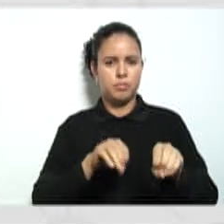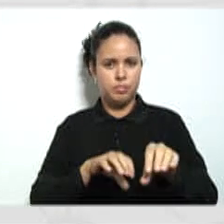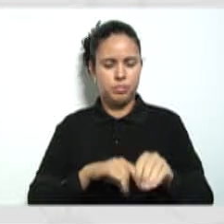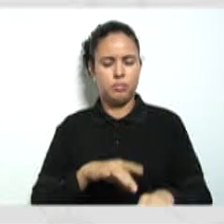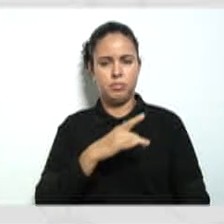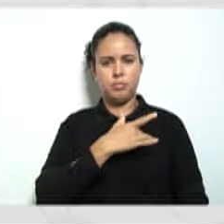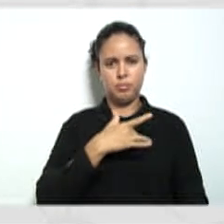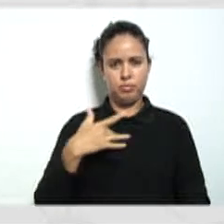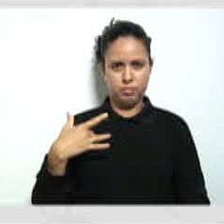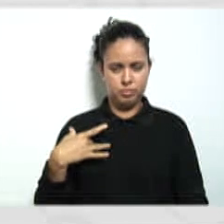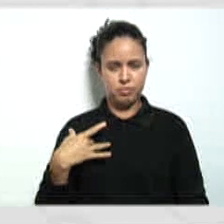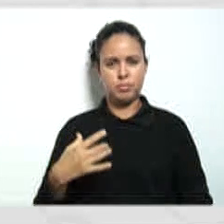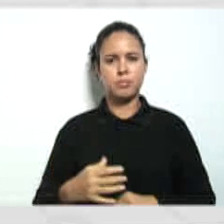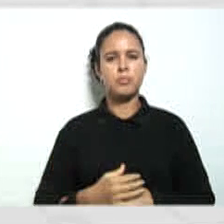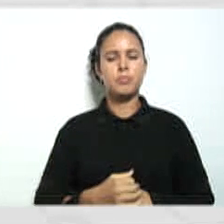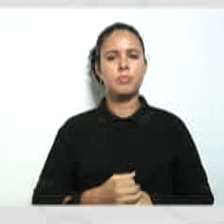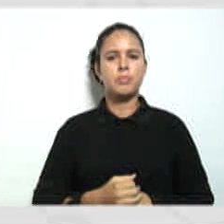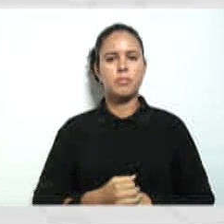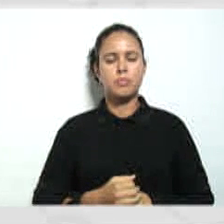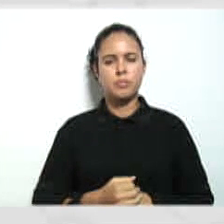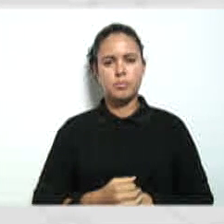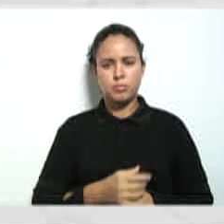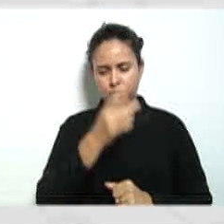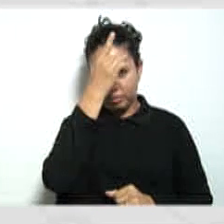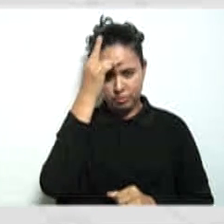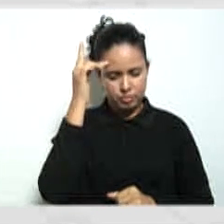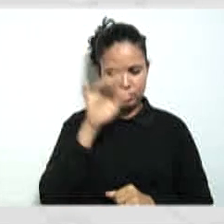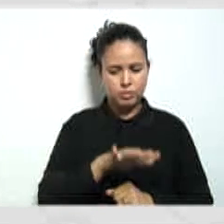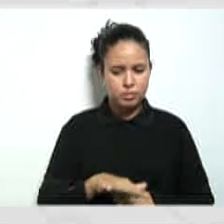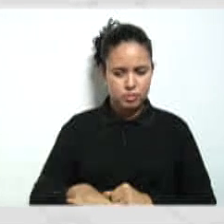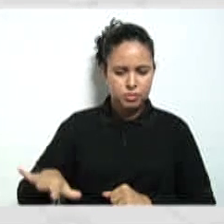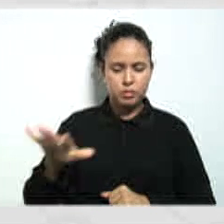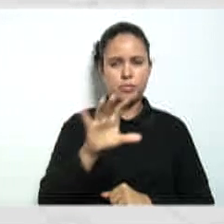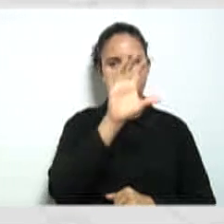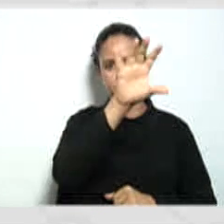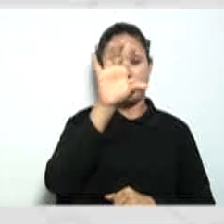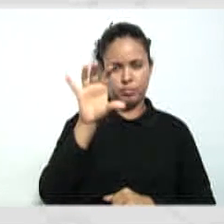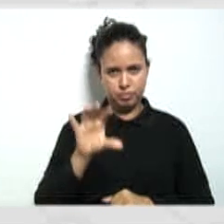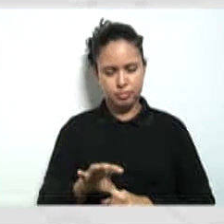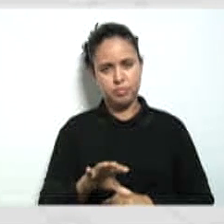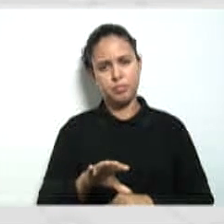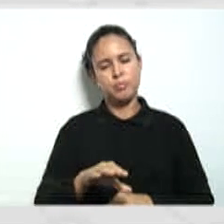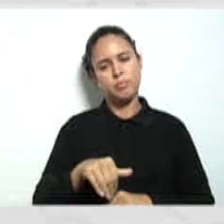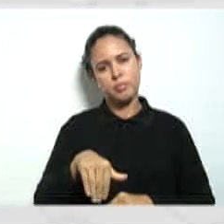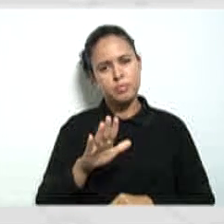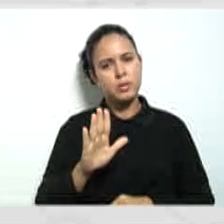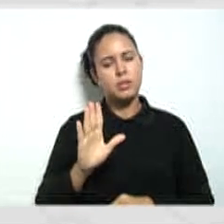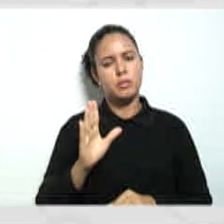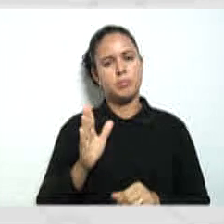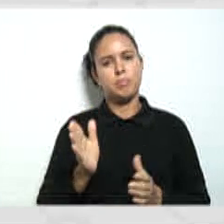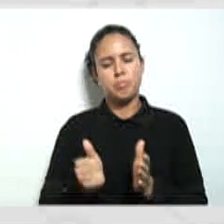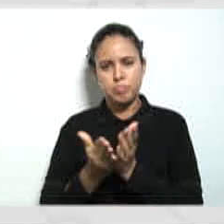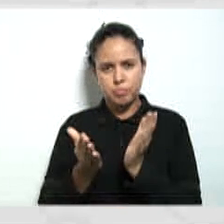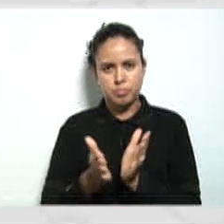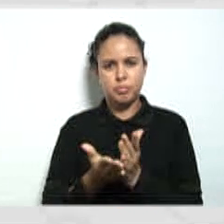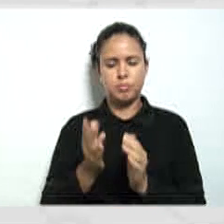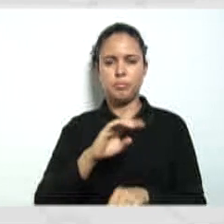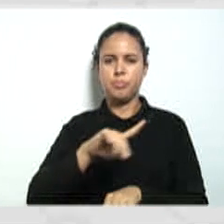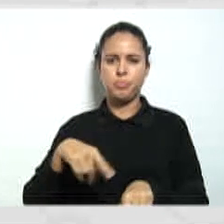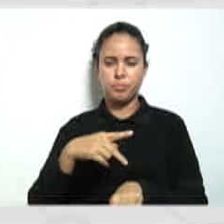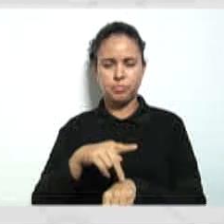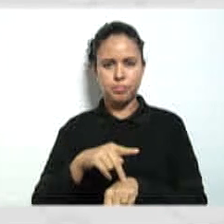saúde. As populações de todas as regiões menos abastadas do país. O que a gente está querendo dizer nesse parágrafo aqui é,